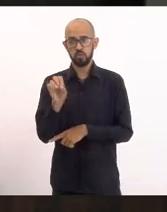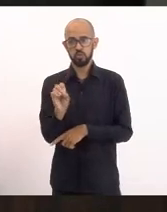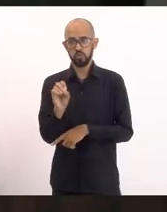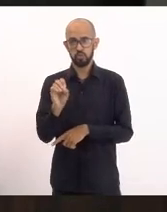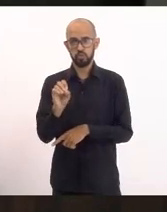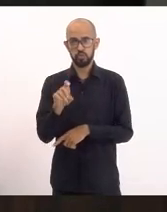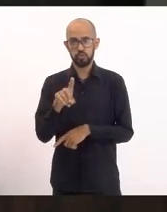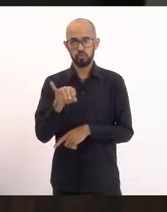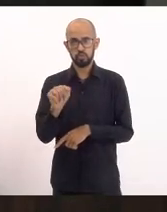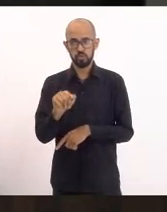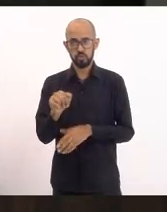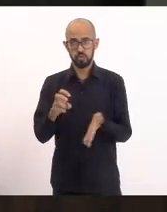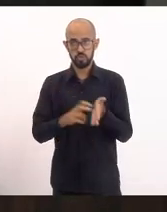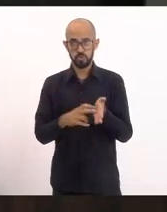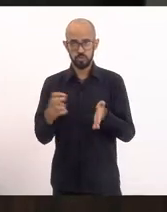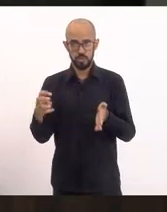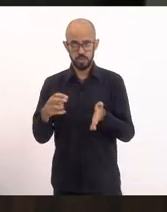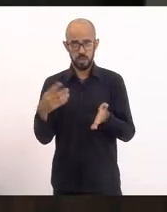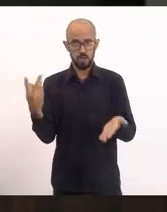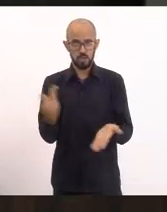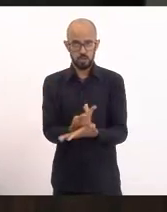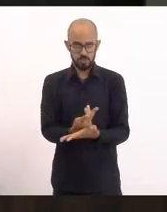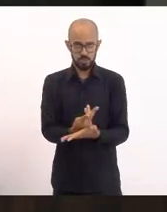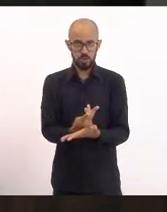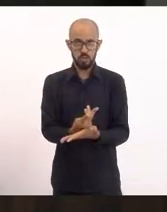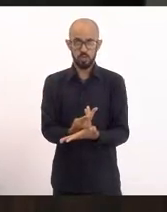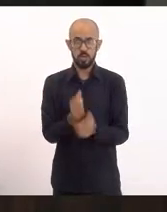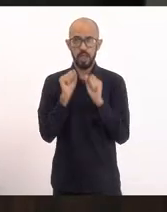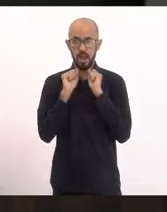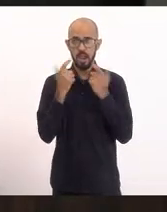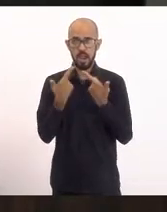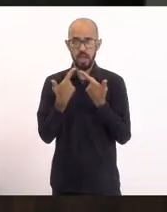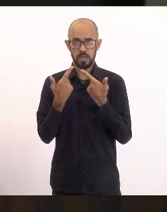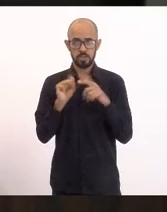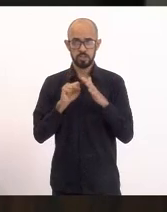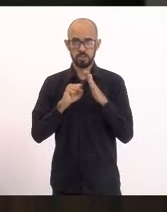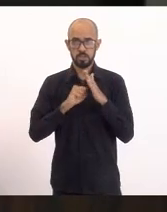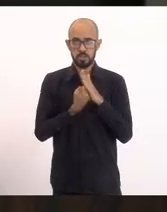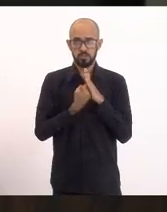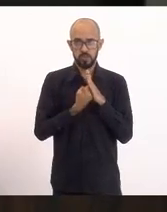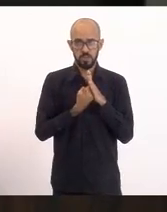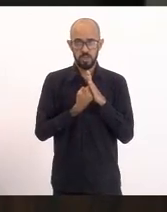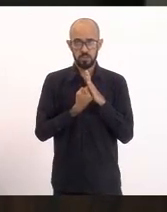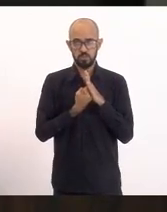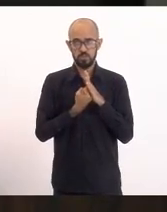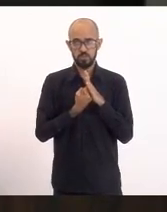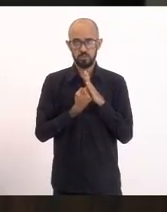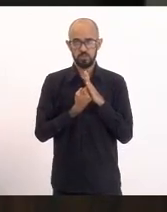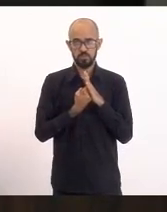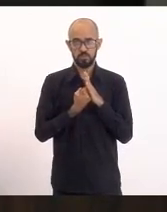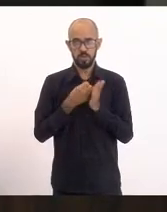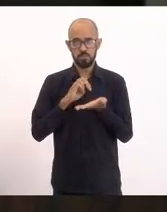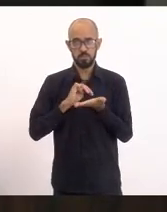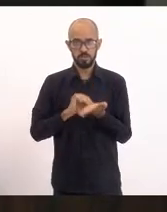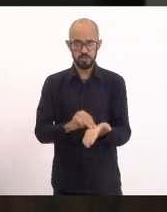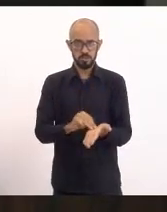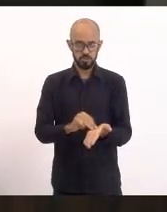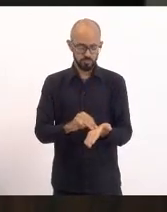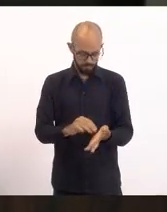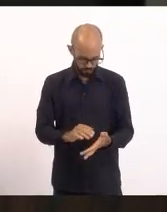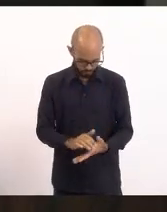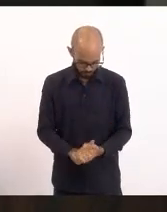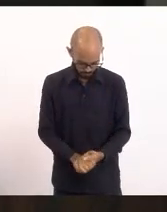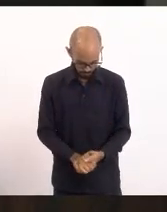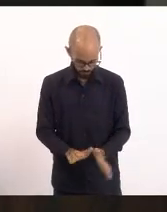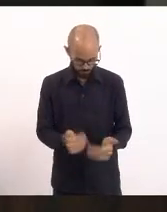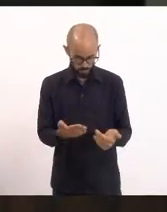do veto circulou, que a Assembleia teria vetado a mensagem. Então, eu